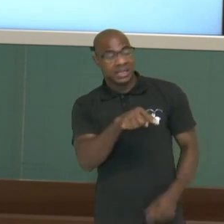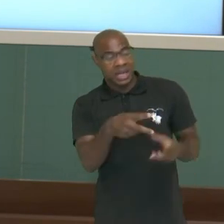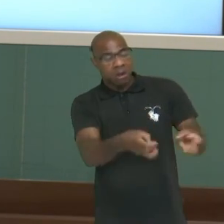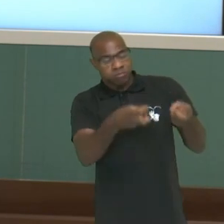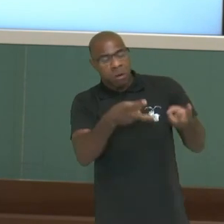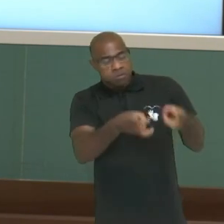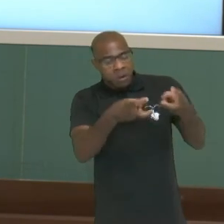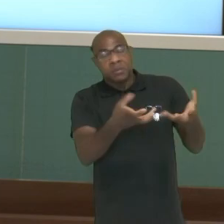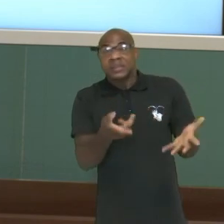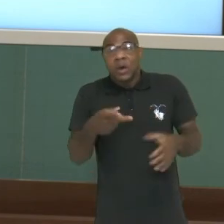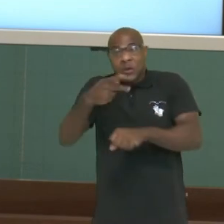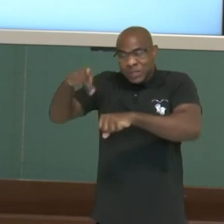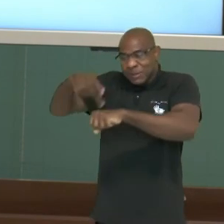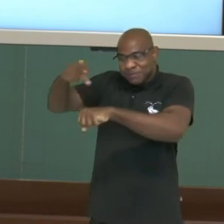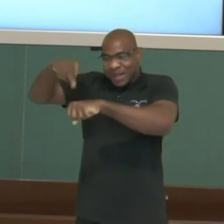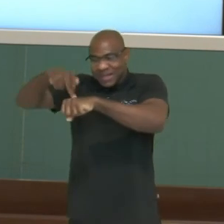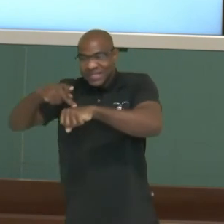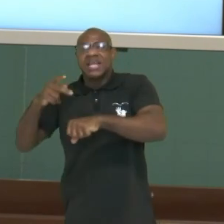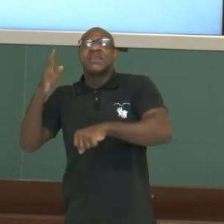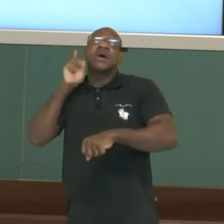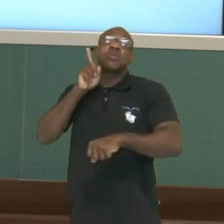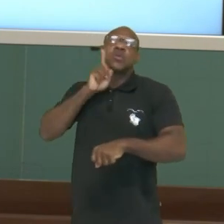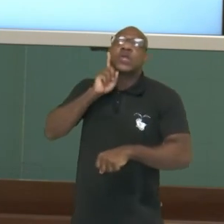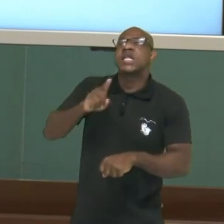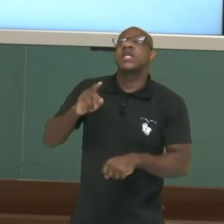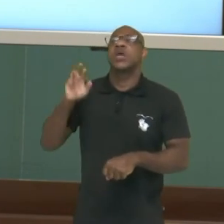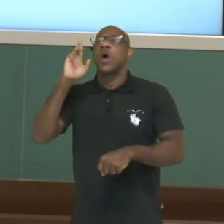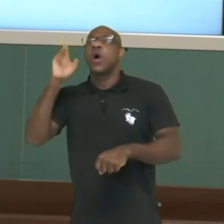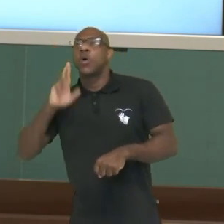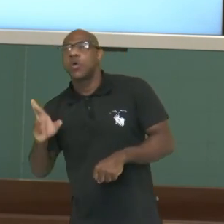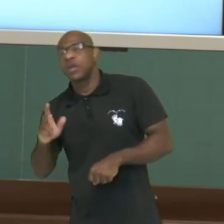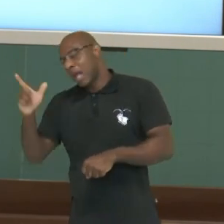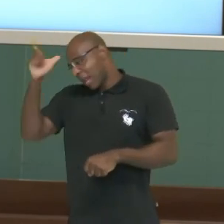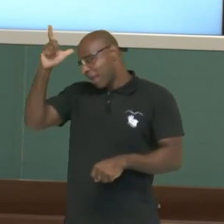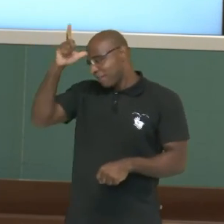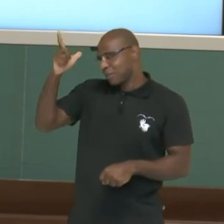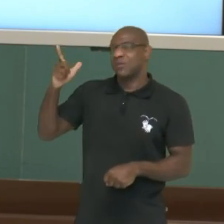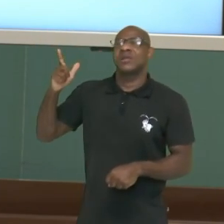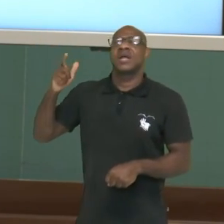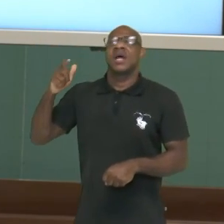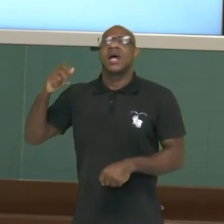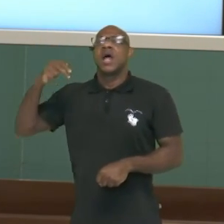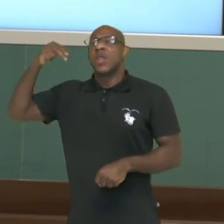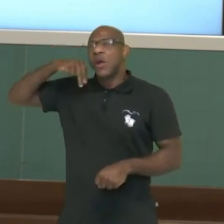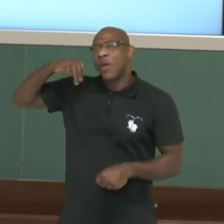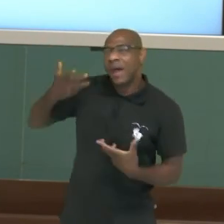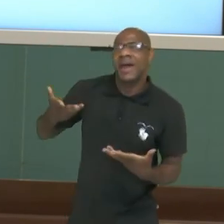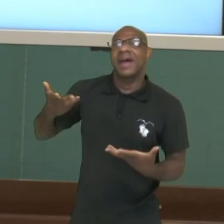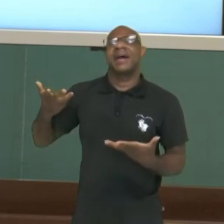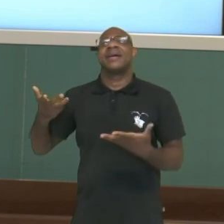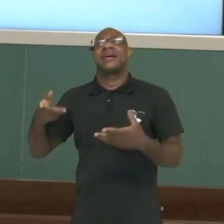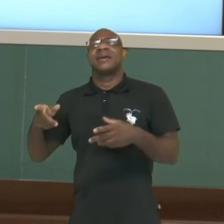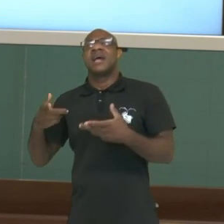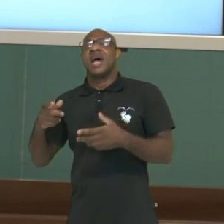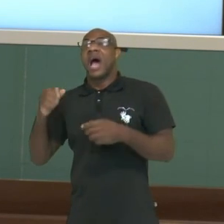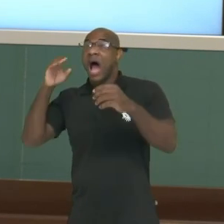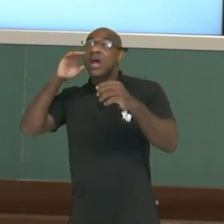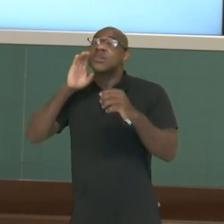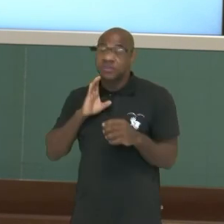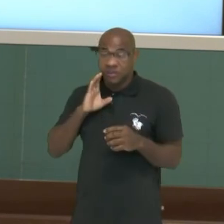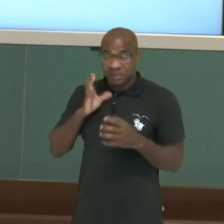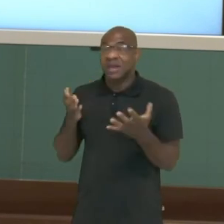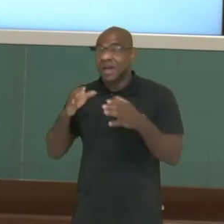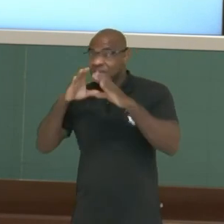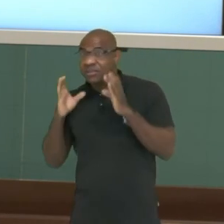os países como os Estados Unidos, a Rússia, a Finlândia, a Noruega, o Canadá e até a China